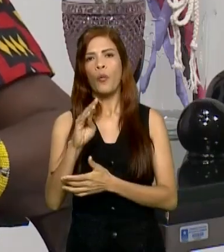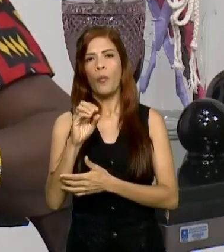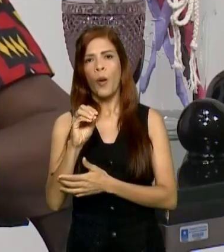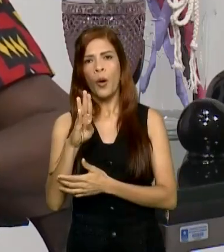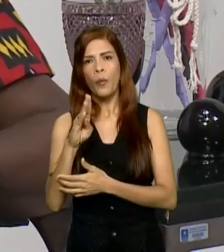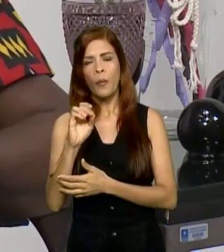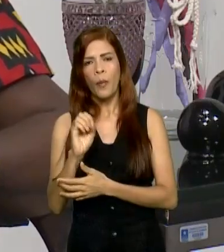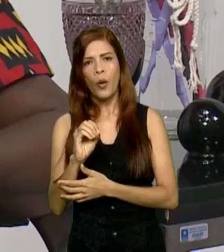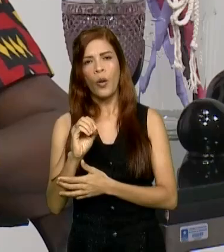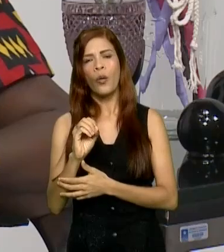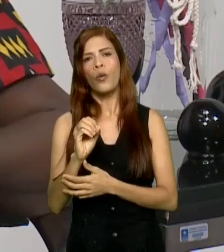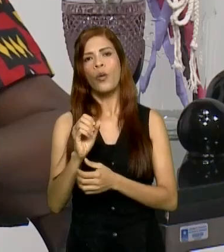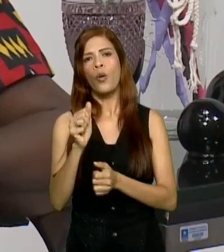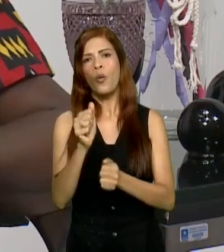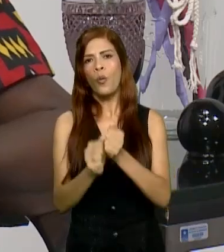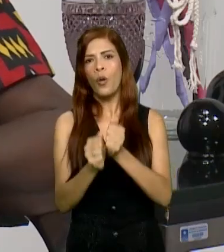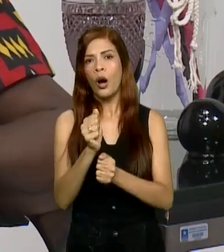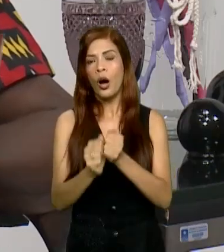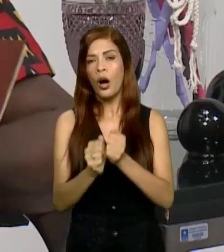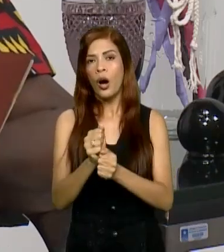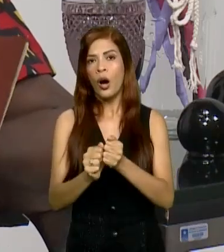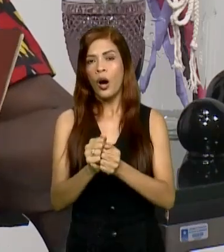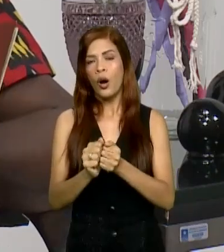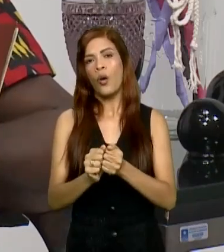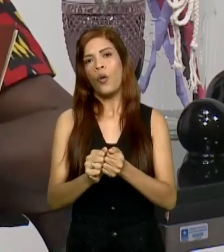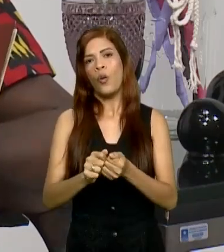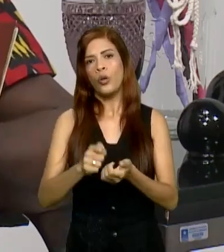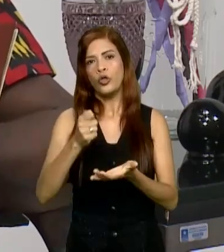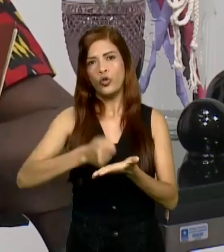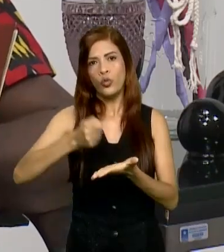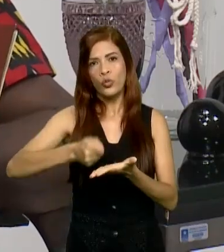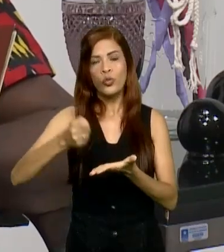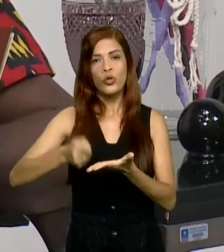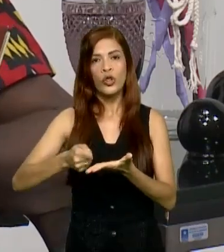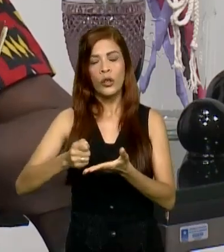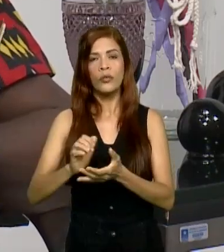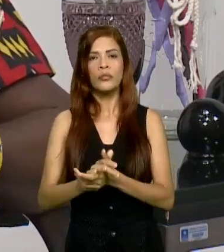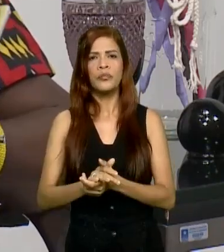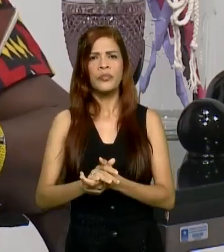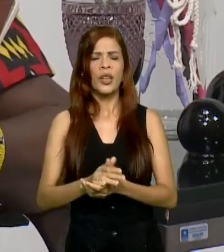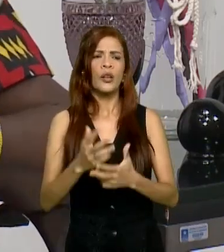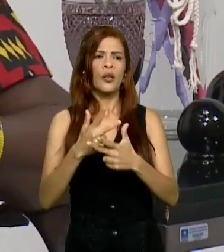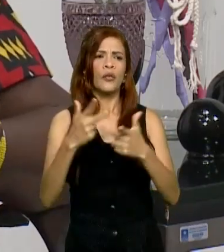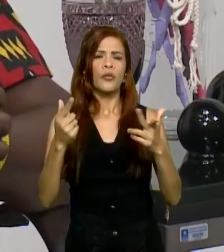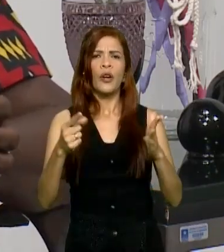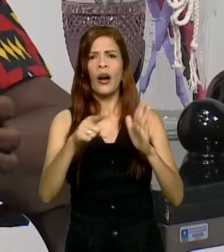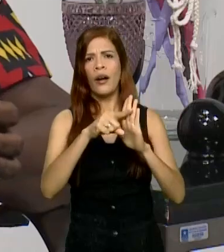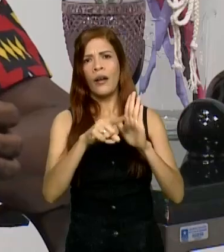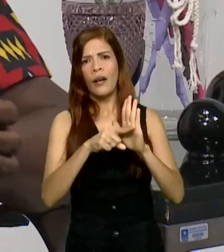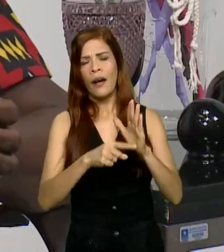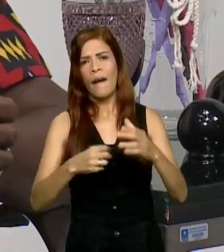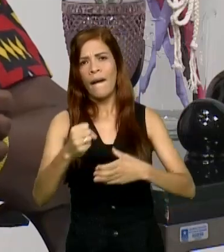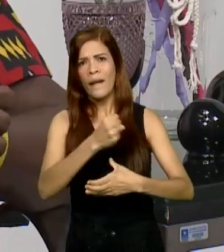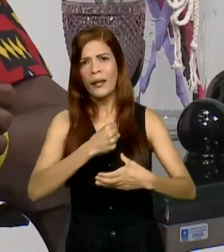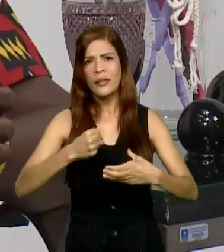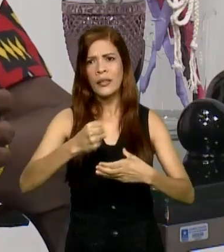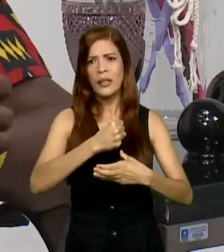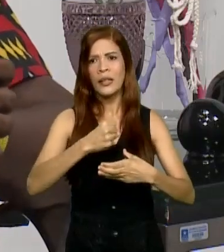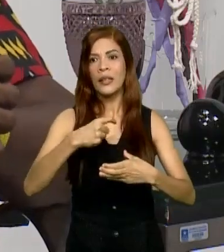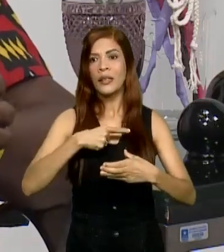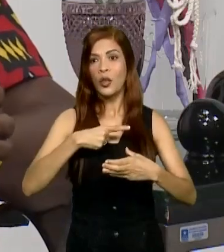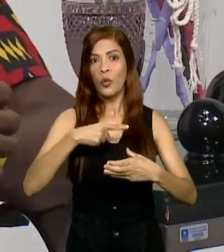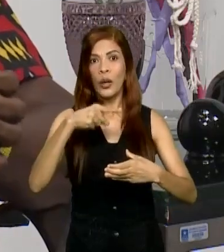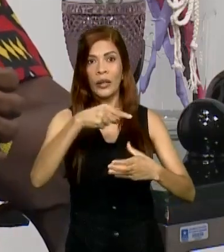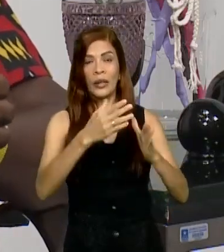vai ter uma diversas receitas que vem trazendo da nossa tradição. Tem uma que aparece aqui, que já